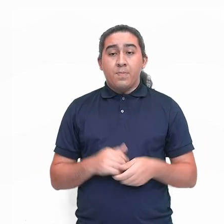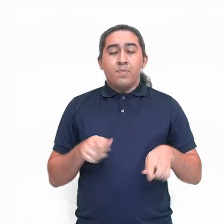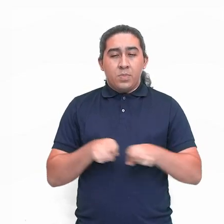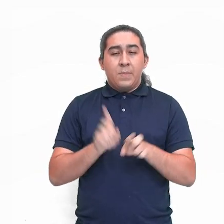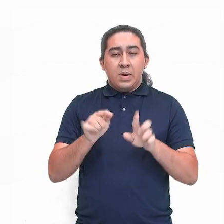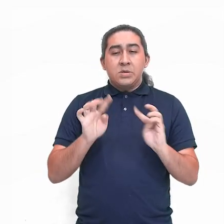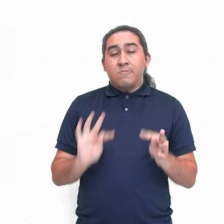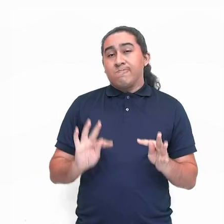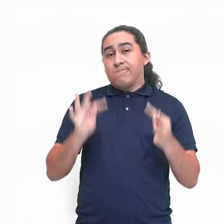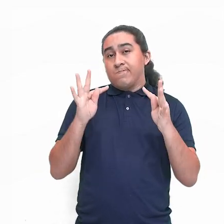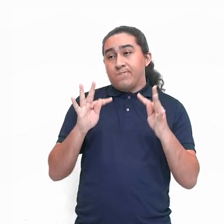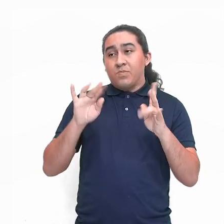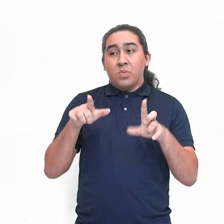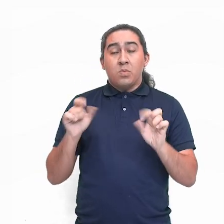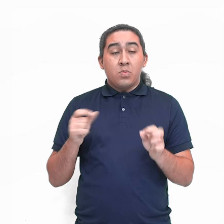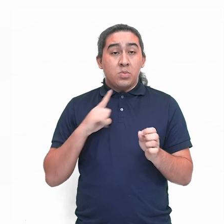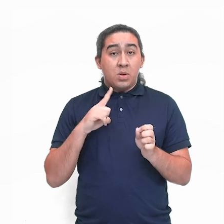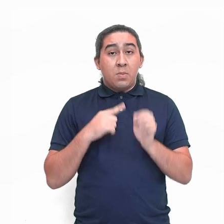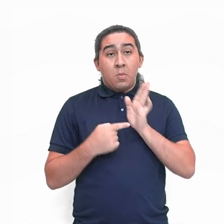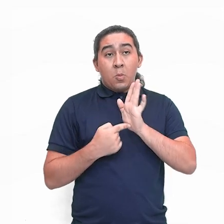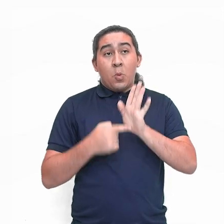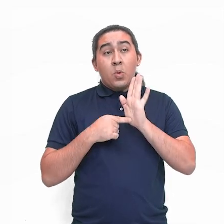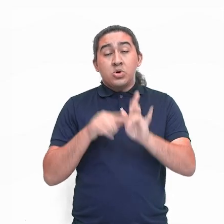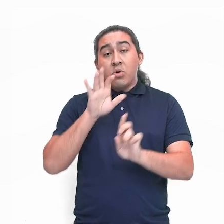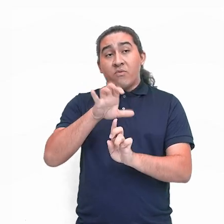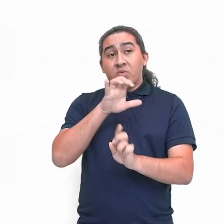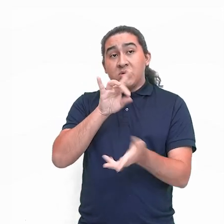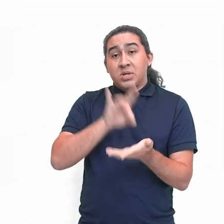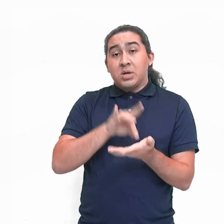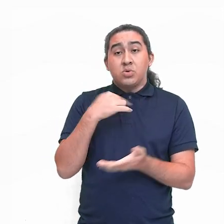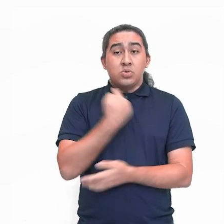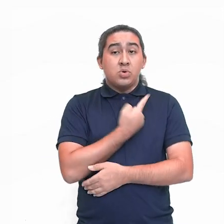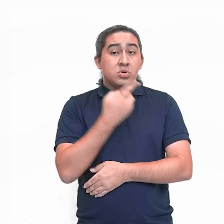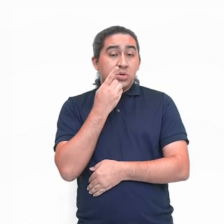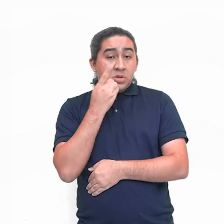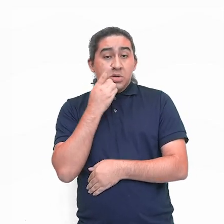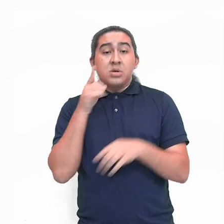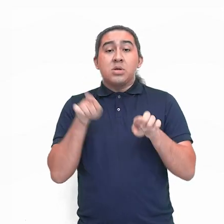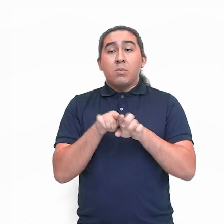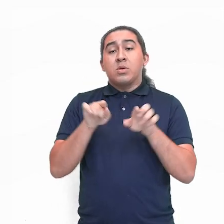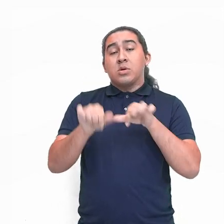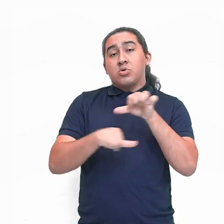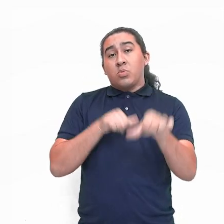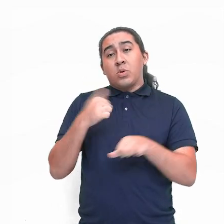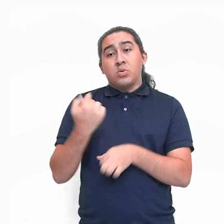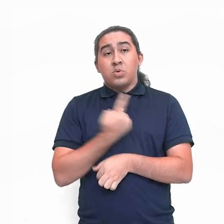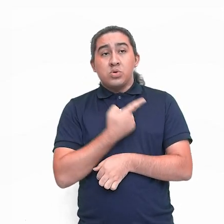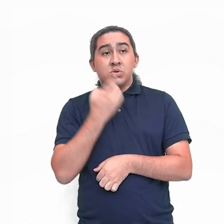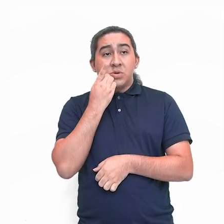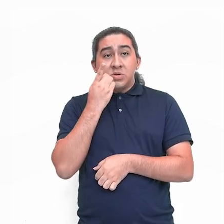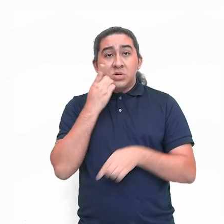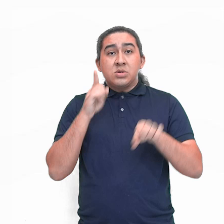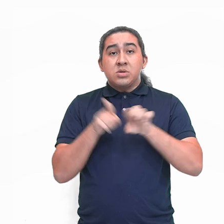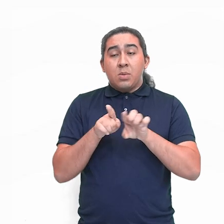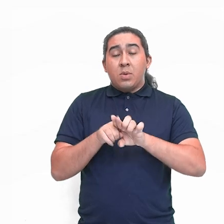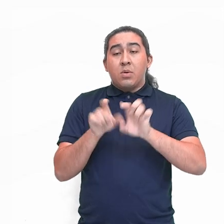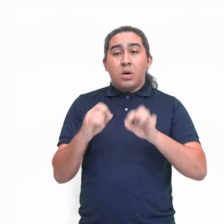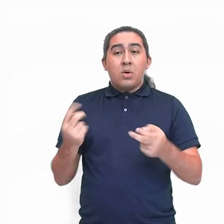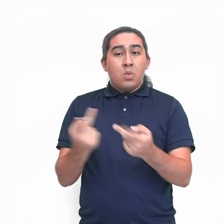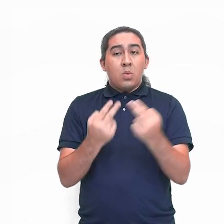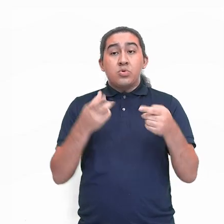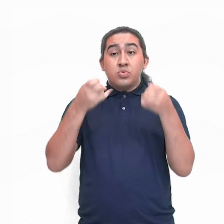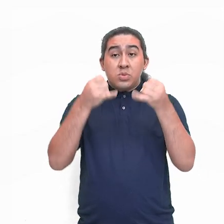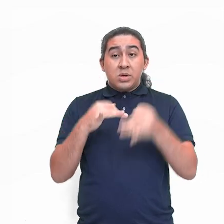essas tecnologias, elas vêm impactando o nosso dia a dia, modificando o nosso dia a dia, né? Como eu citei